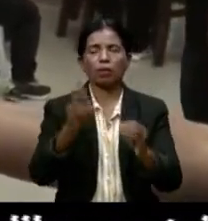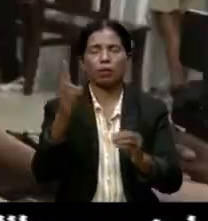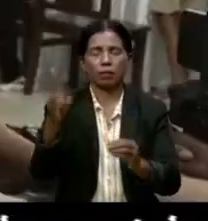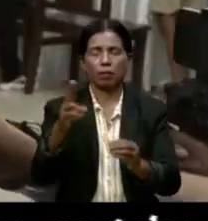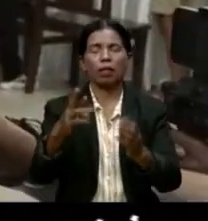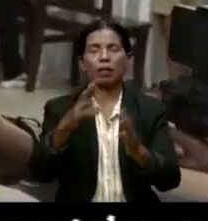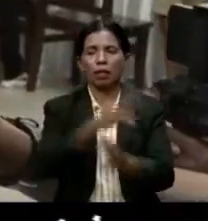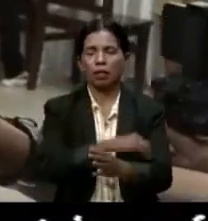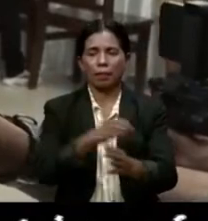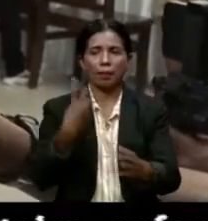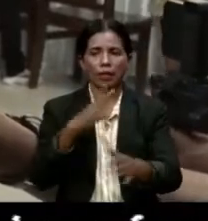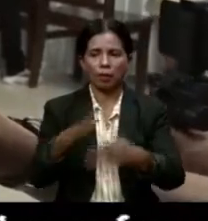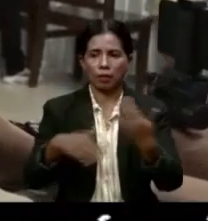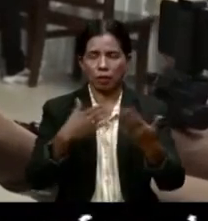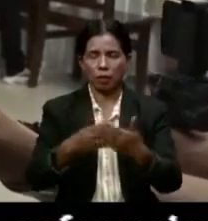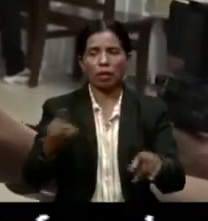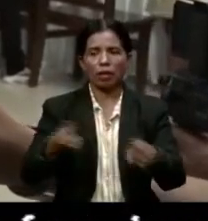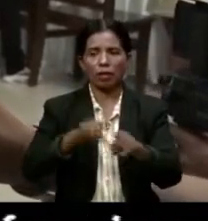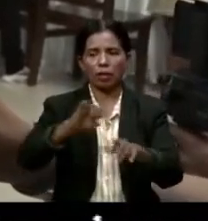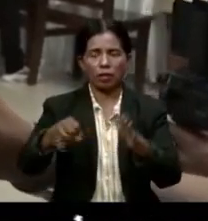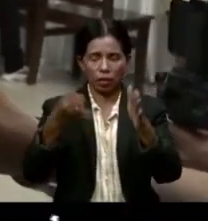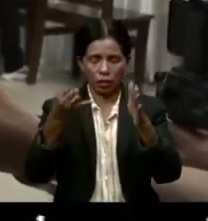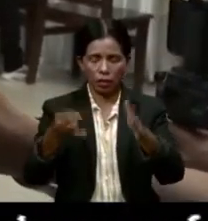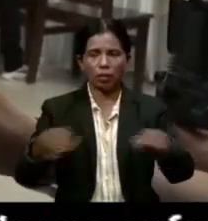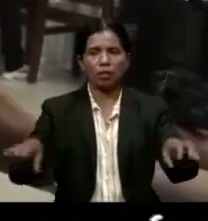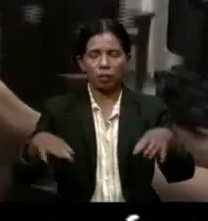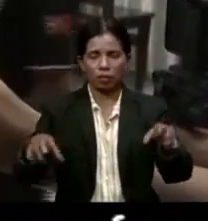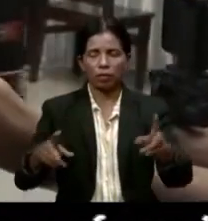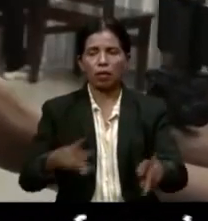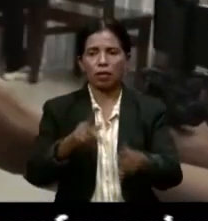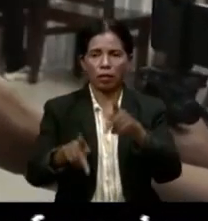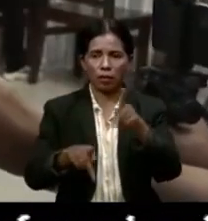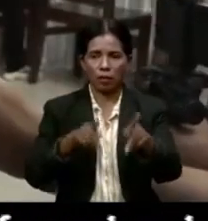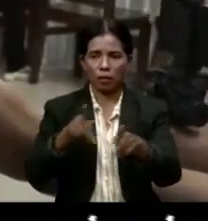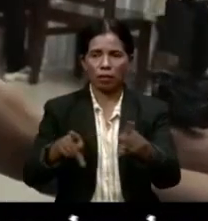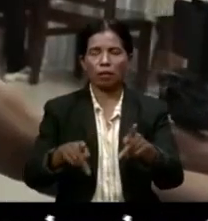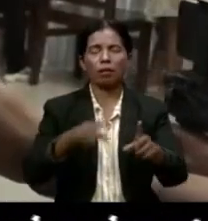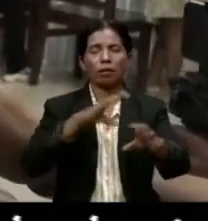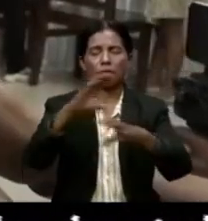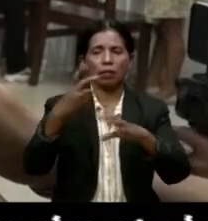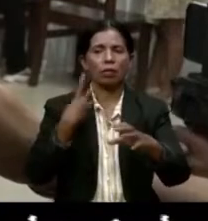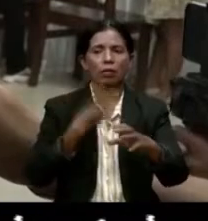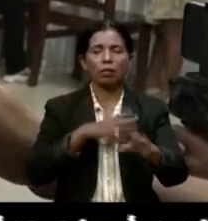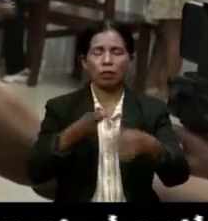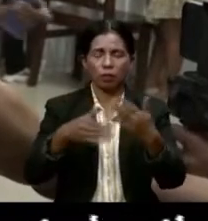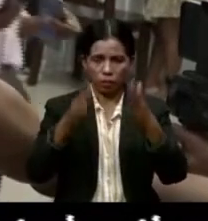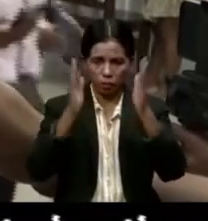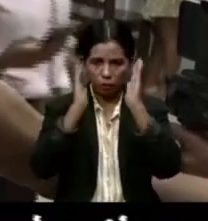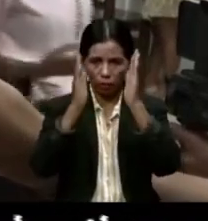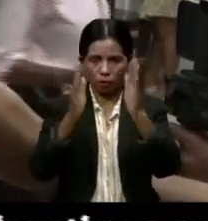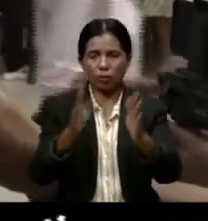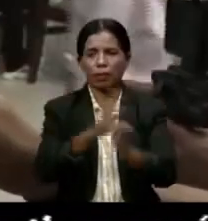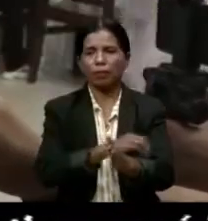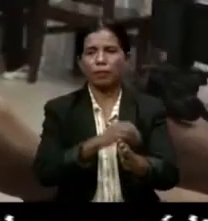nia ida hudu ta hansa hanesa jornalista comunitário ka o hanesa público ka hanesa comércio porque ida hudu ta bama kida